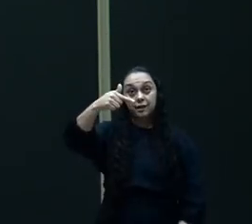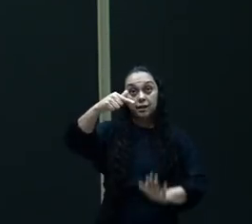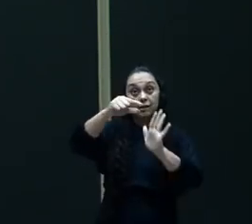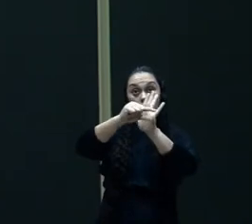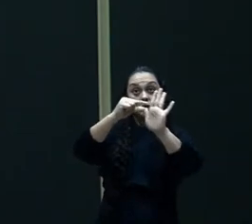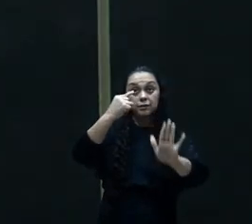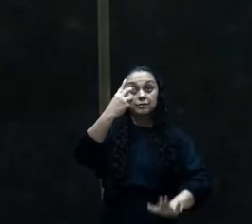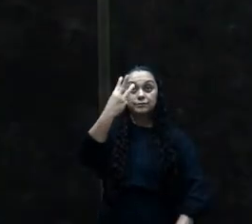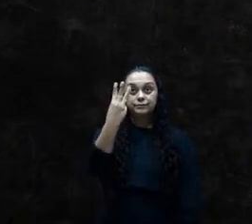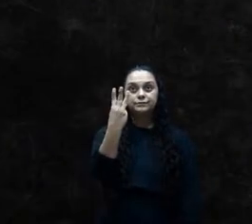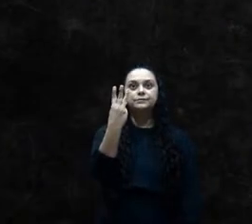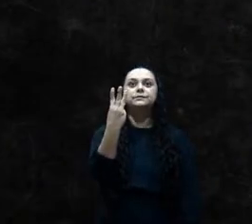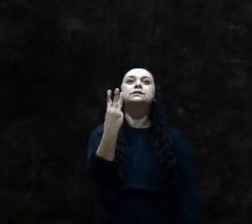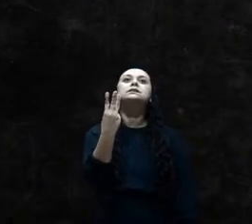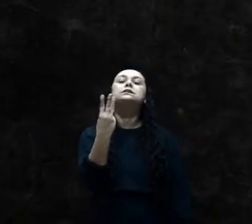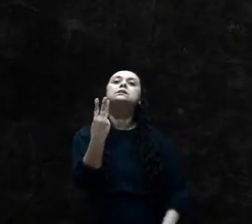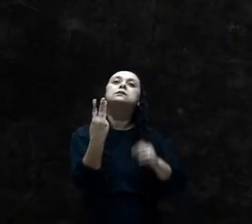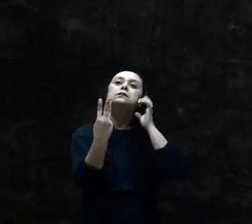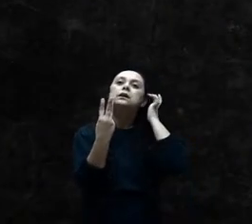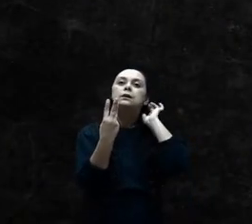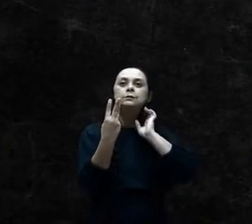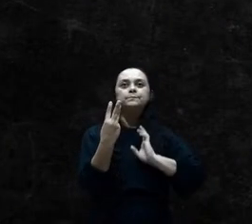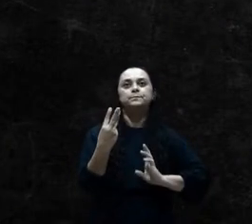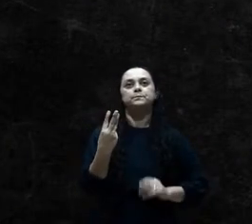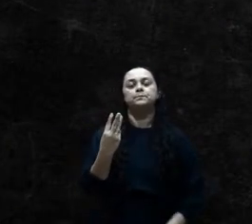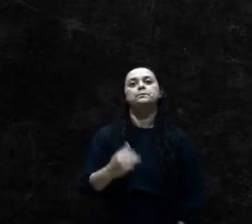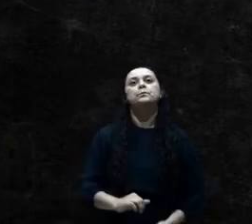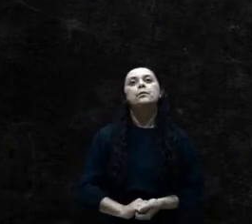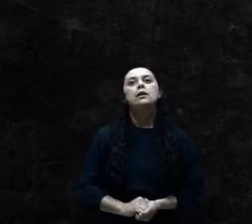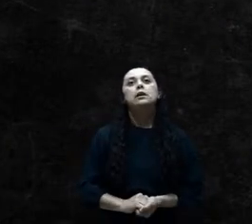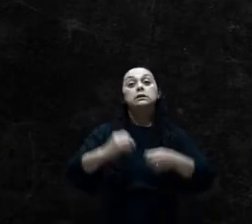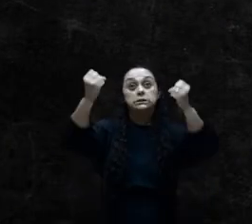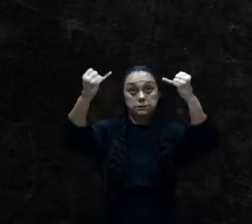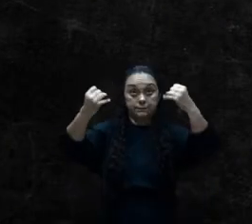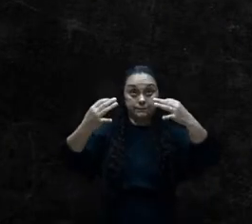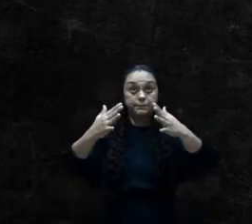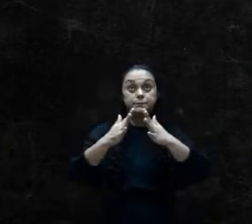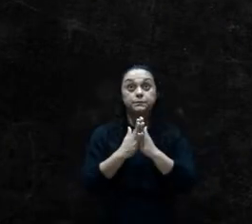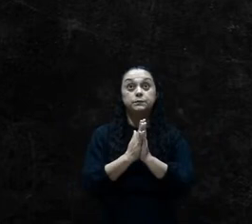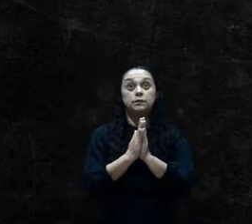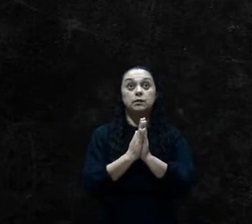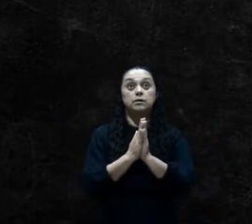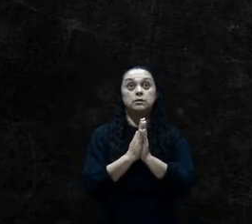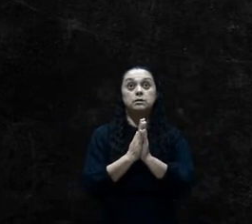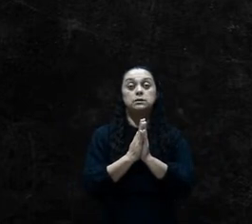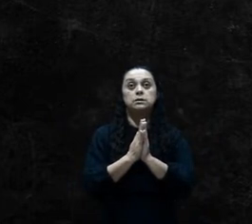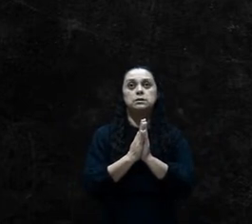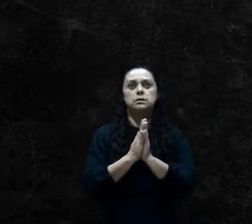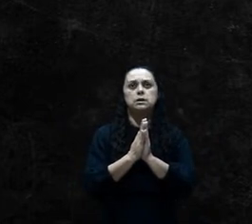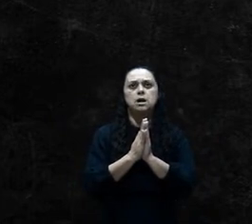Versículo 13 Olha o que diz soprando brandamente era o que eles